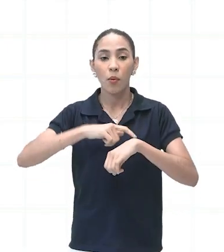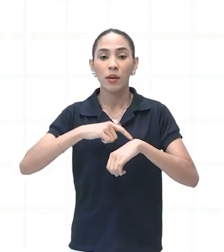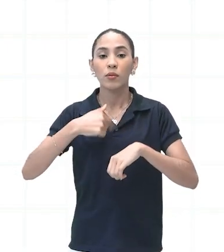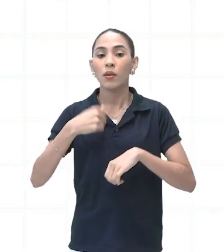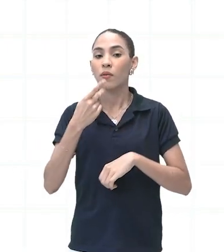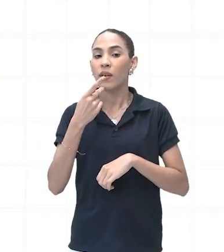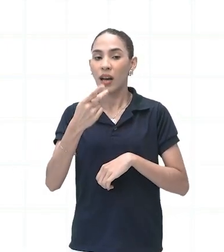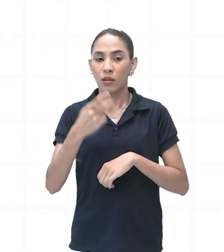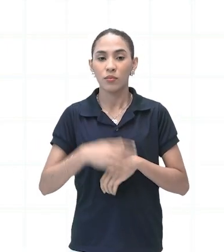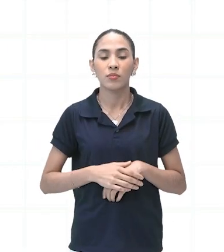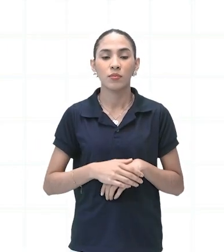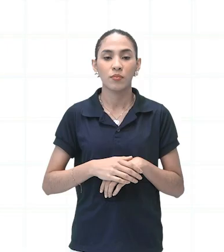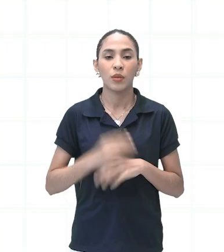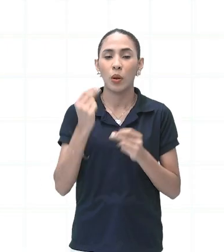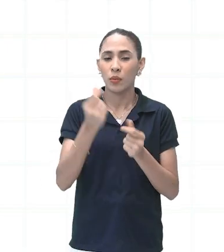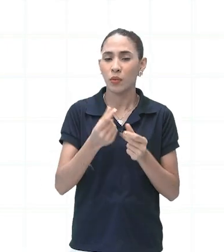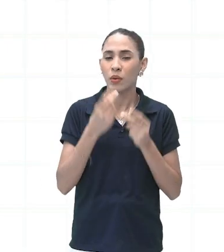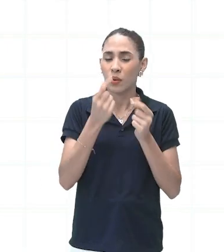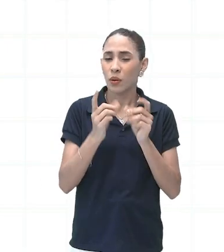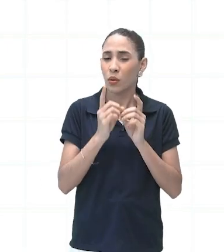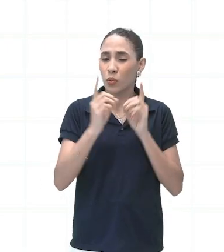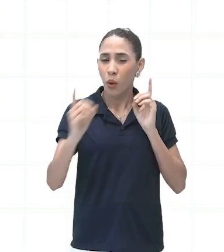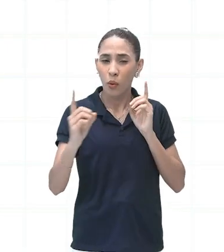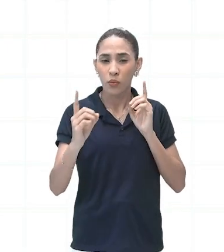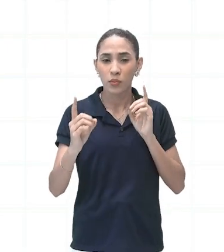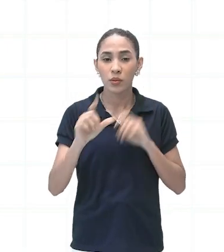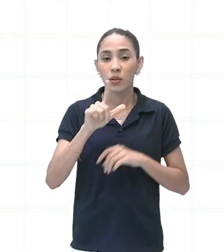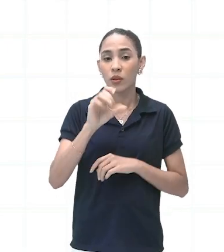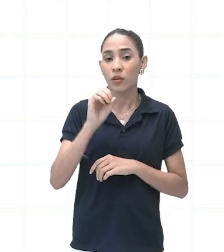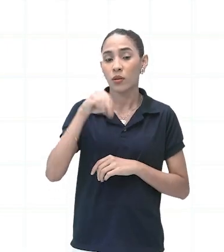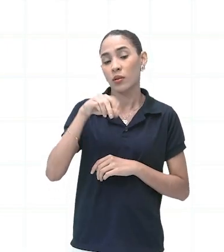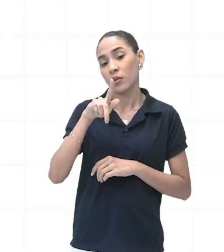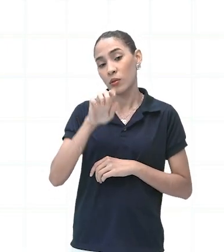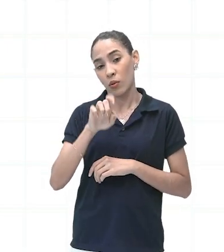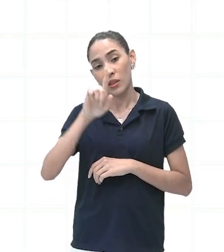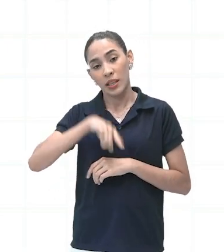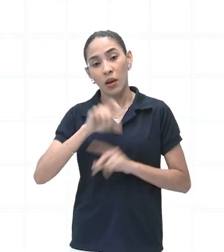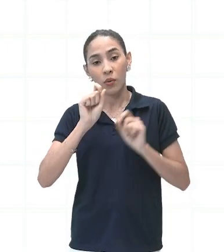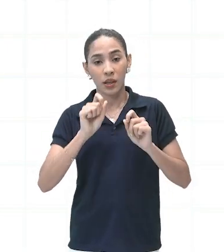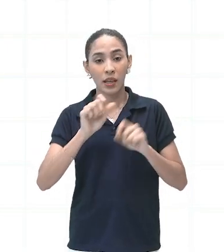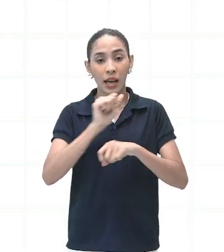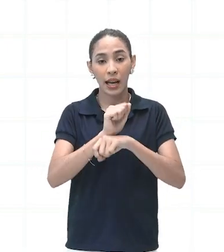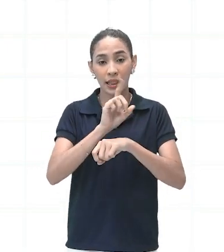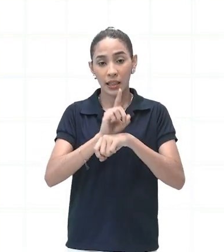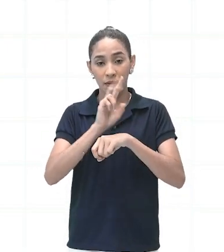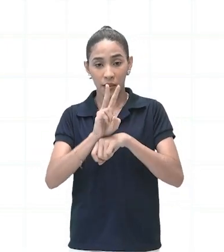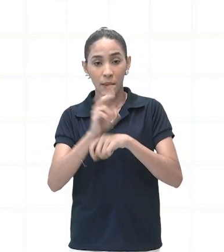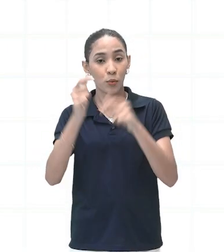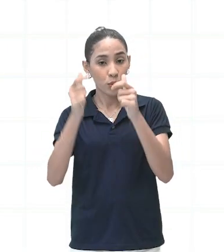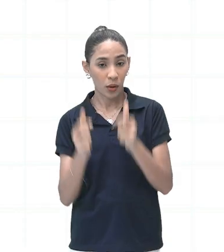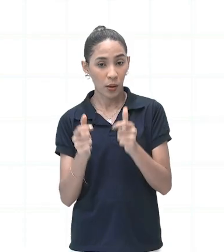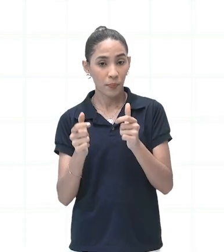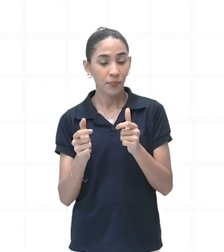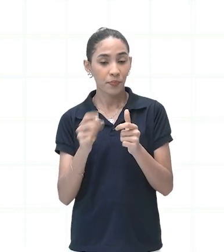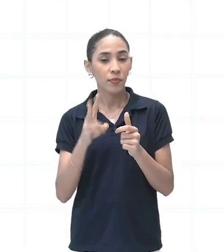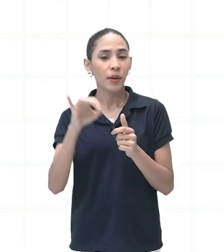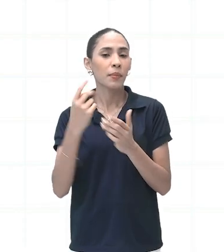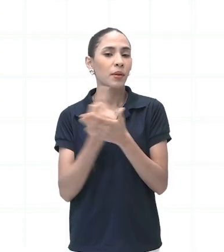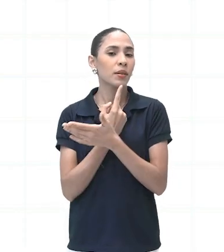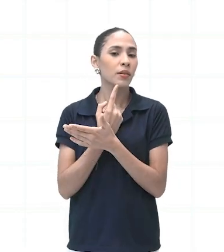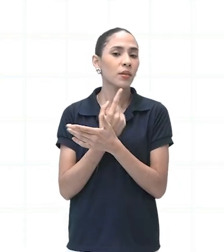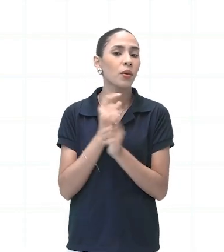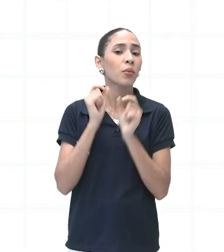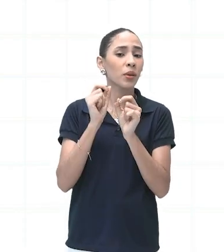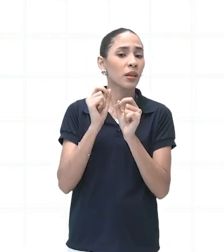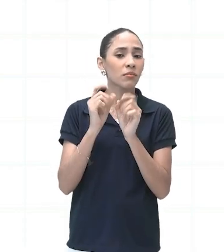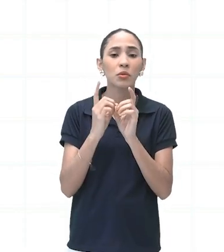eu passei muito tempo longe... Ao finalizar aqui em longe, que vai ser esse meu advérbio de lugar, você vai me perguntar longe